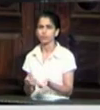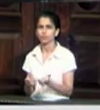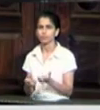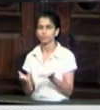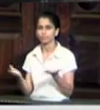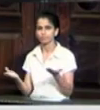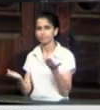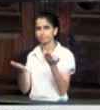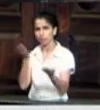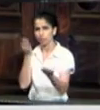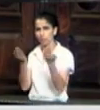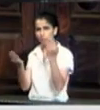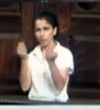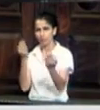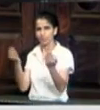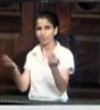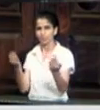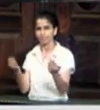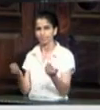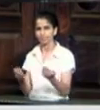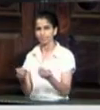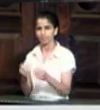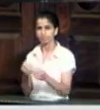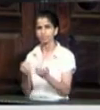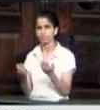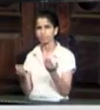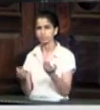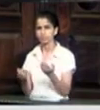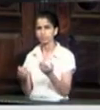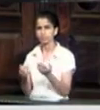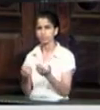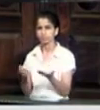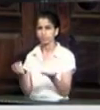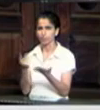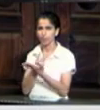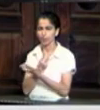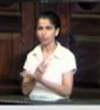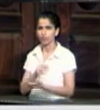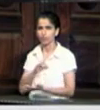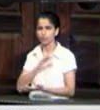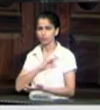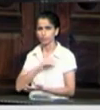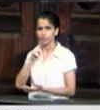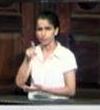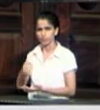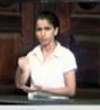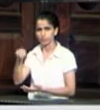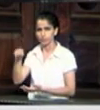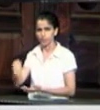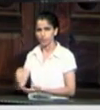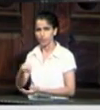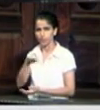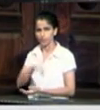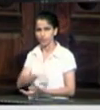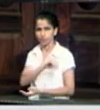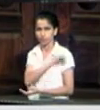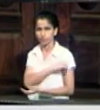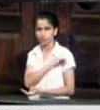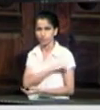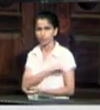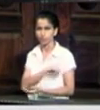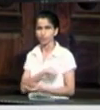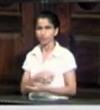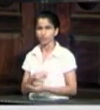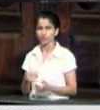de comparação entre o que acontece com a Polícia Militar do Rio de Janeiro, na